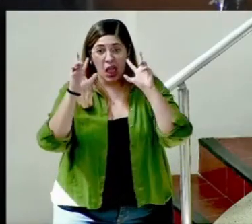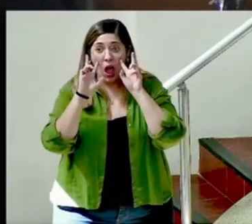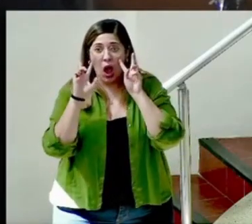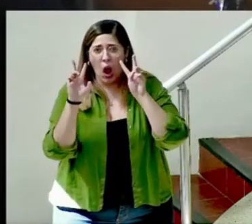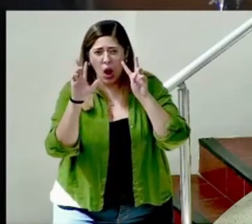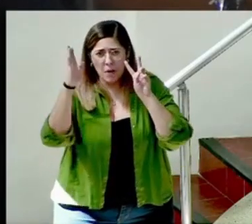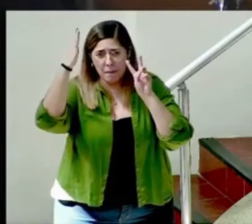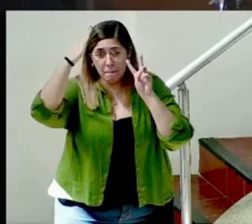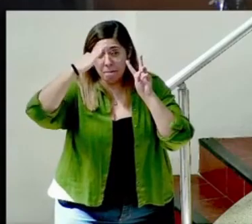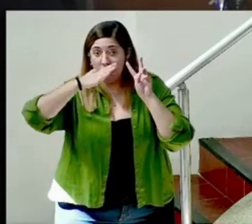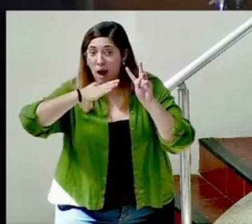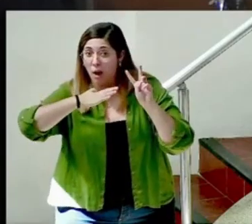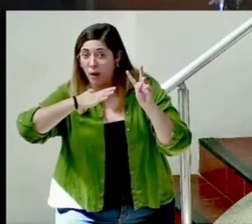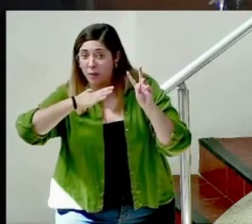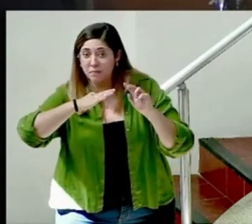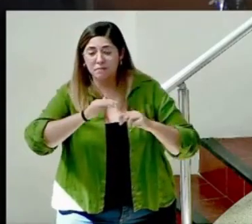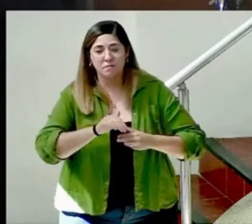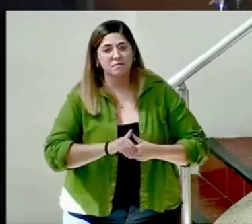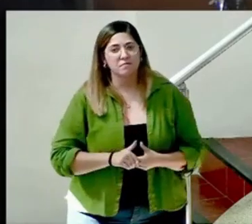sejam